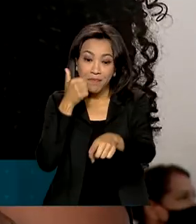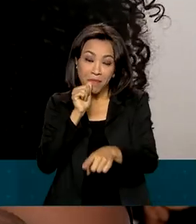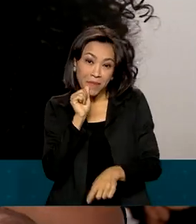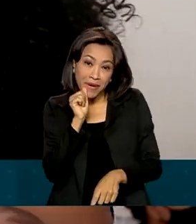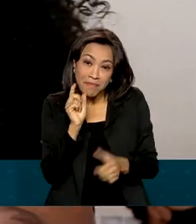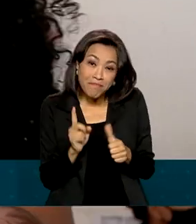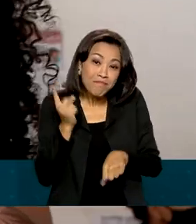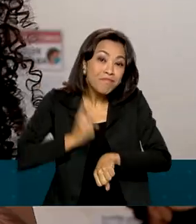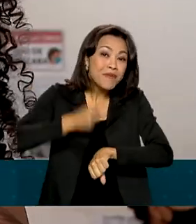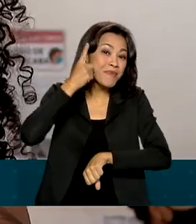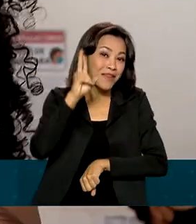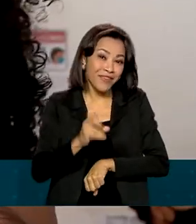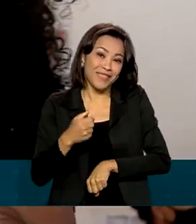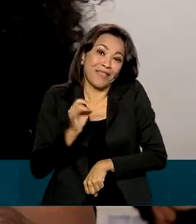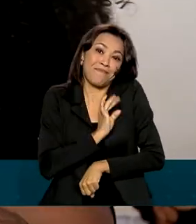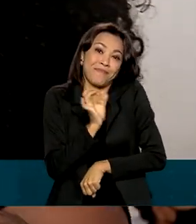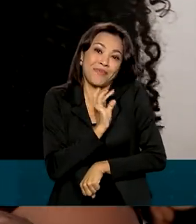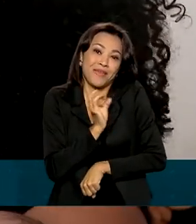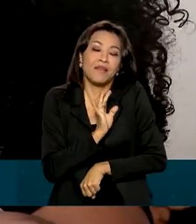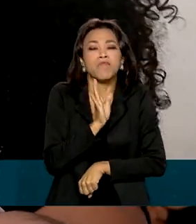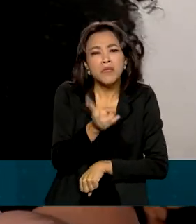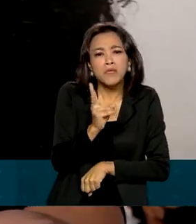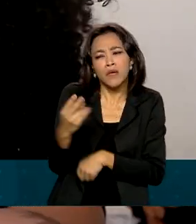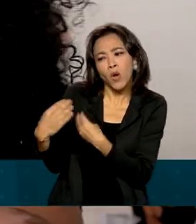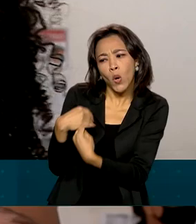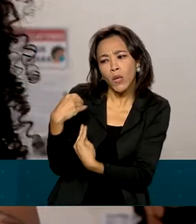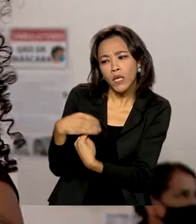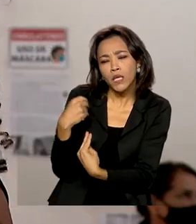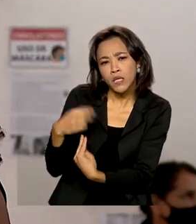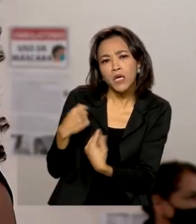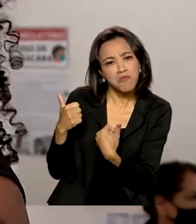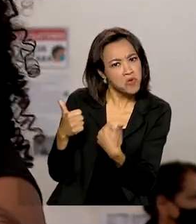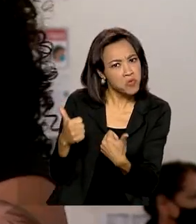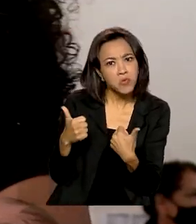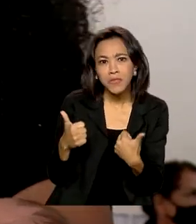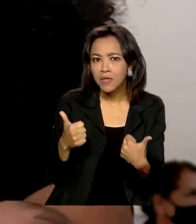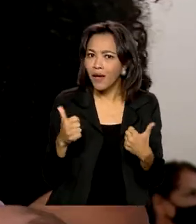Só que sempre eles estavam me auxiliando, me falando que ia dar tudo certo, e deu tudo certo, graças a Deus.